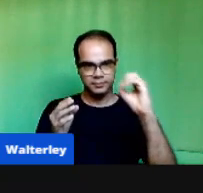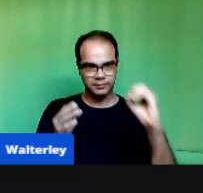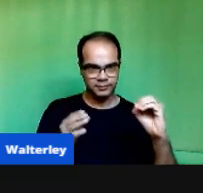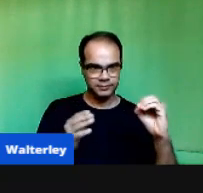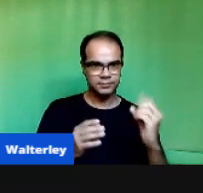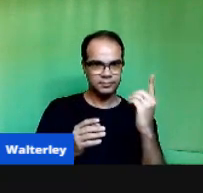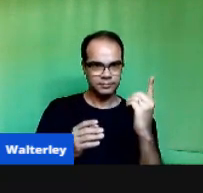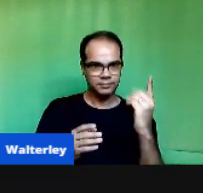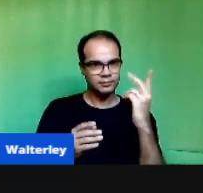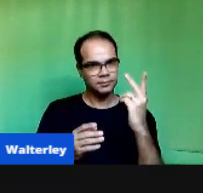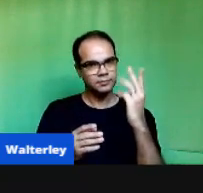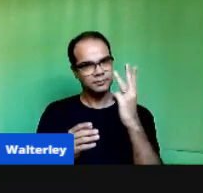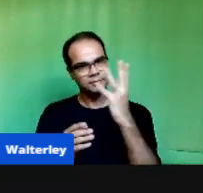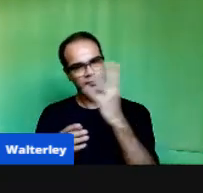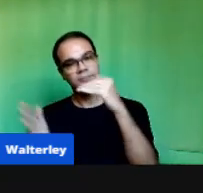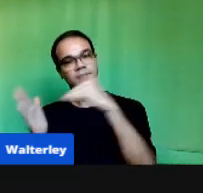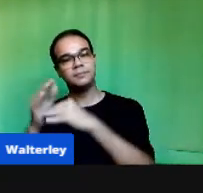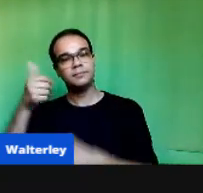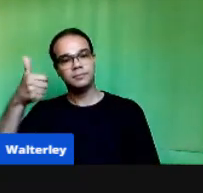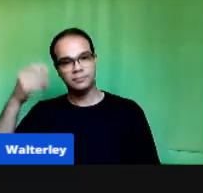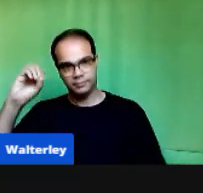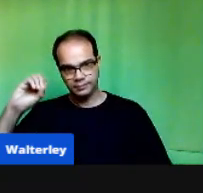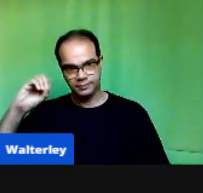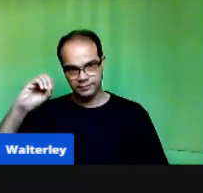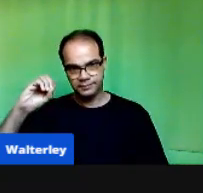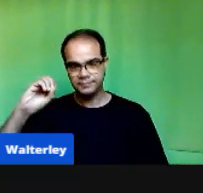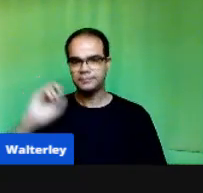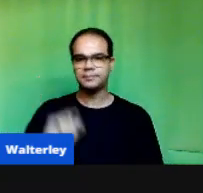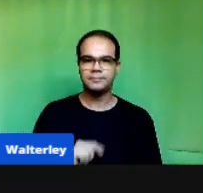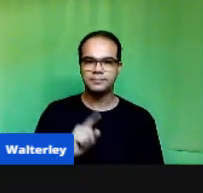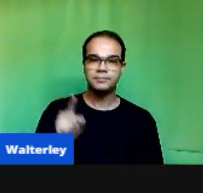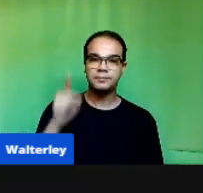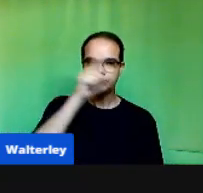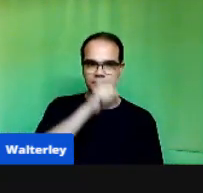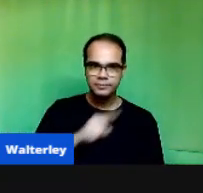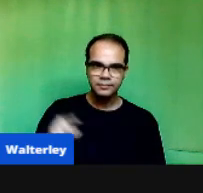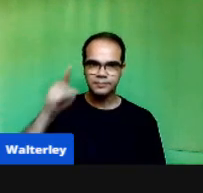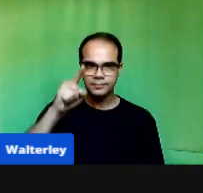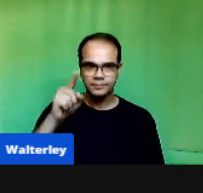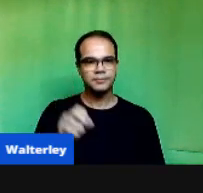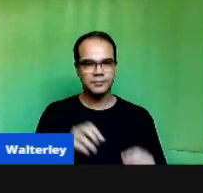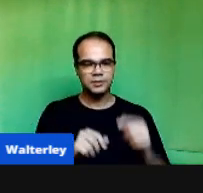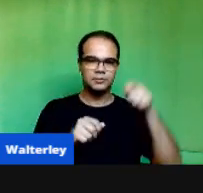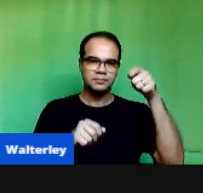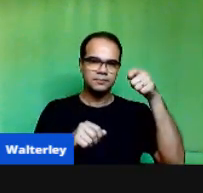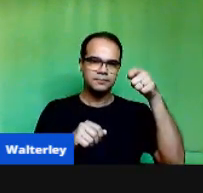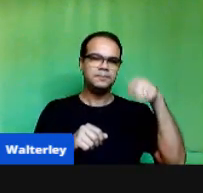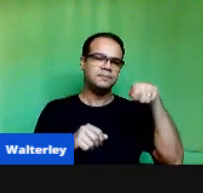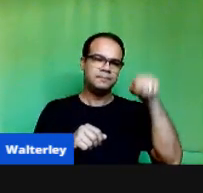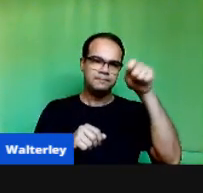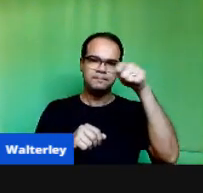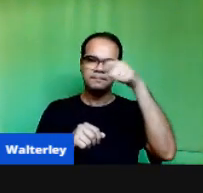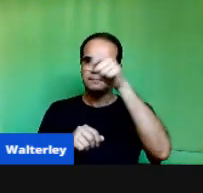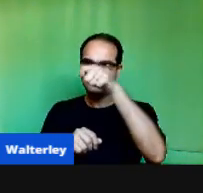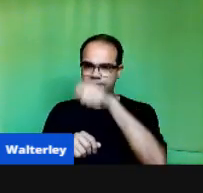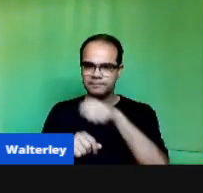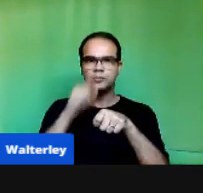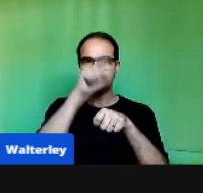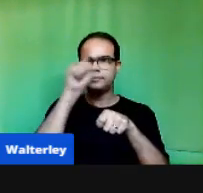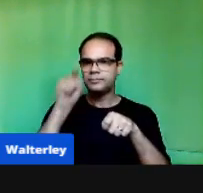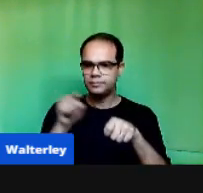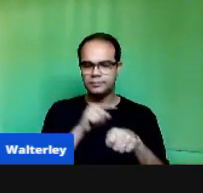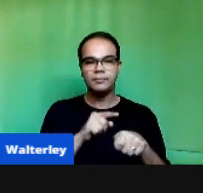0 a base, 10 lá em cima. Dentro disso, eu consigo visualizar quais aspectos eu estou com